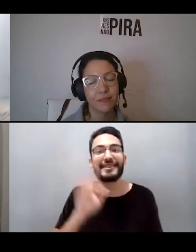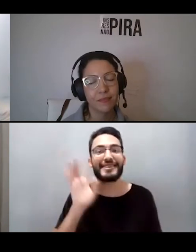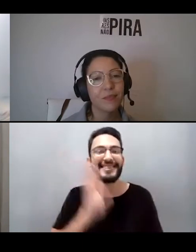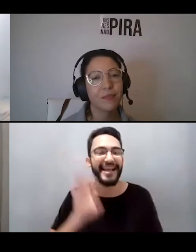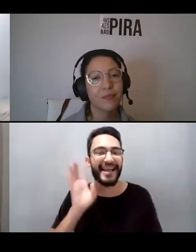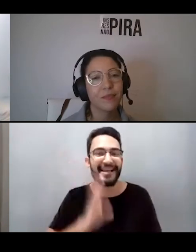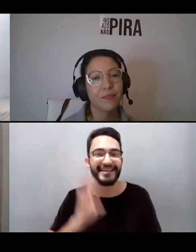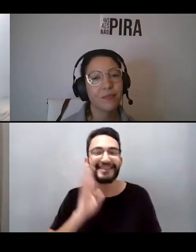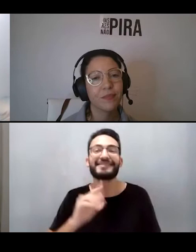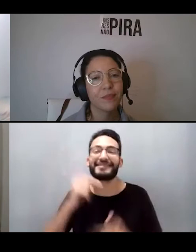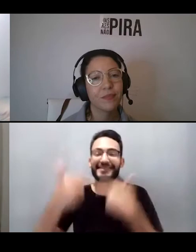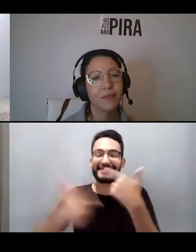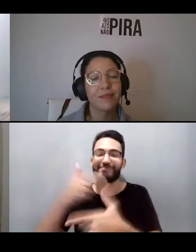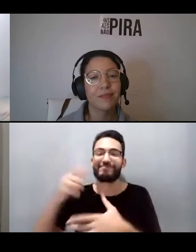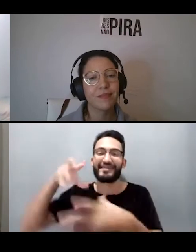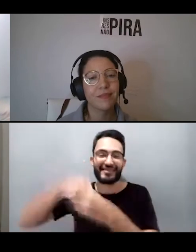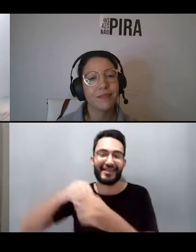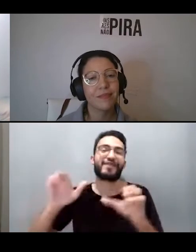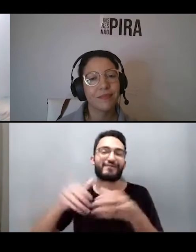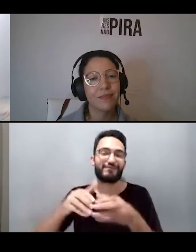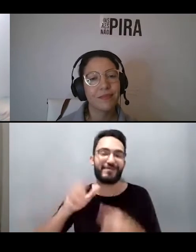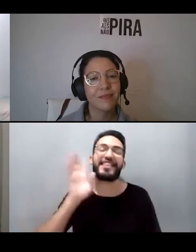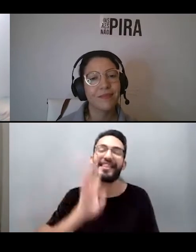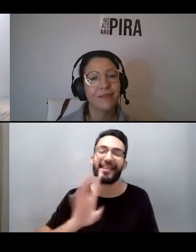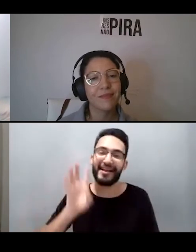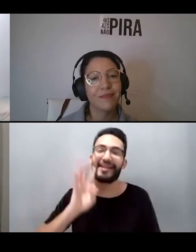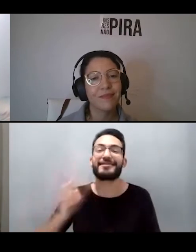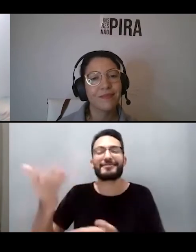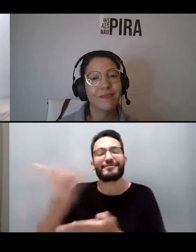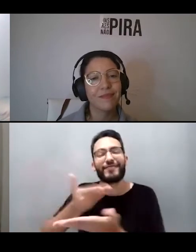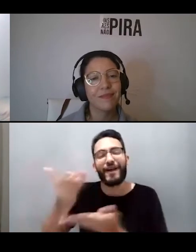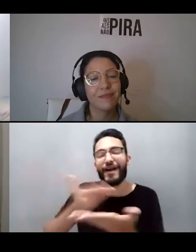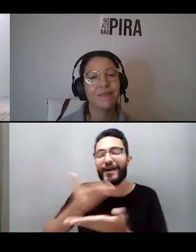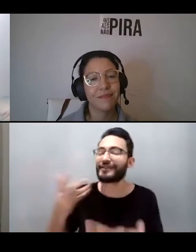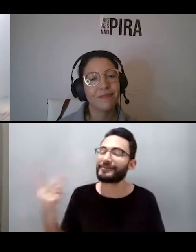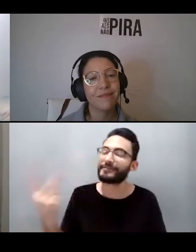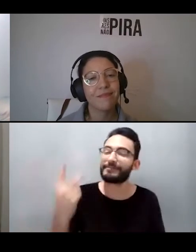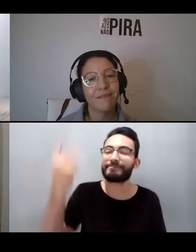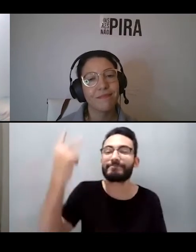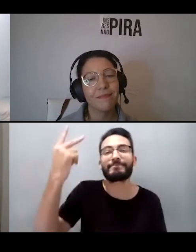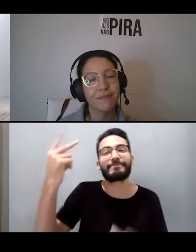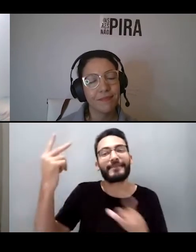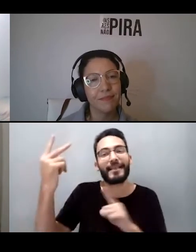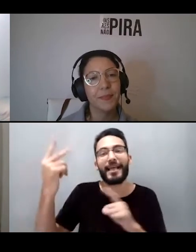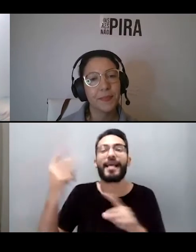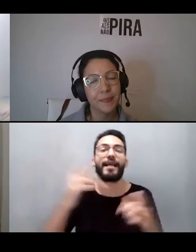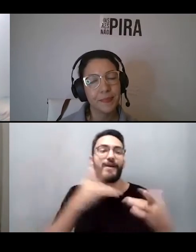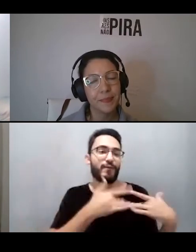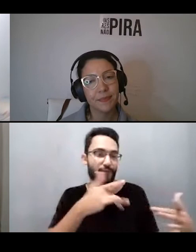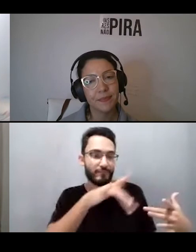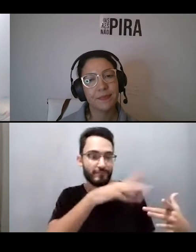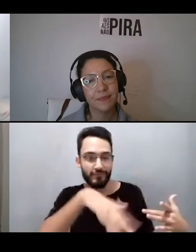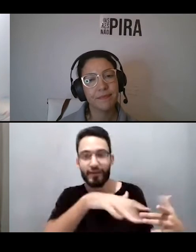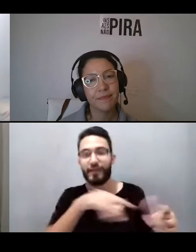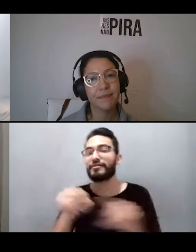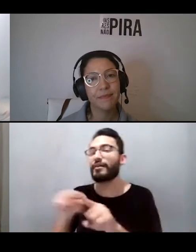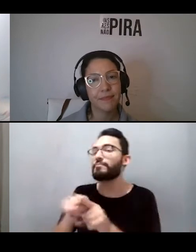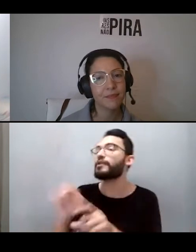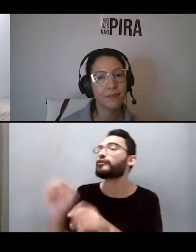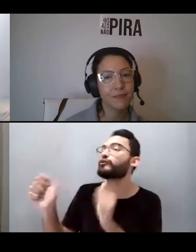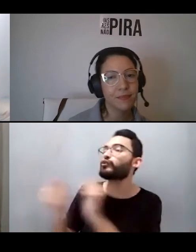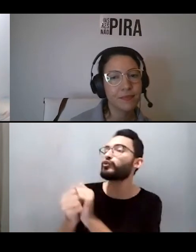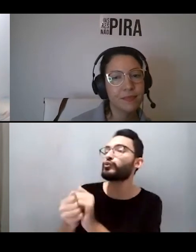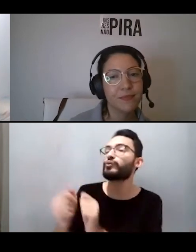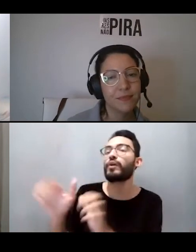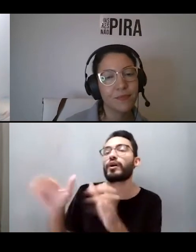trabalho que a gente faz dentro da comunidade. E além dessa troca rica que a gente tem, né? Tanto entre os curadores quanto os demais que estão aí com a gente